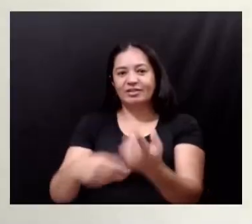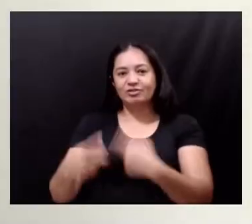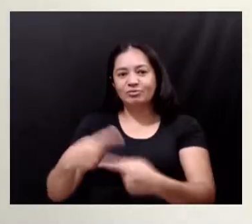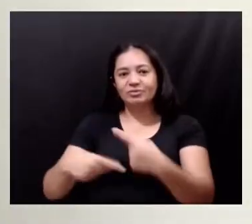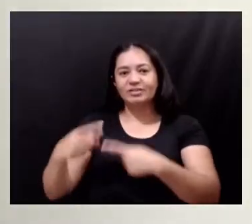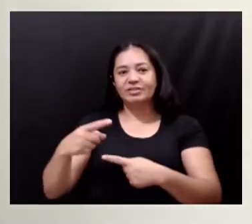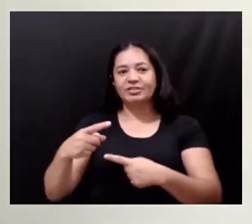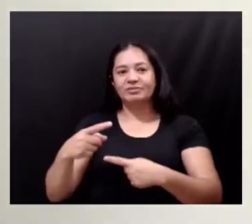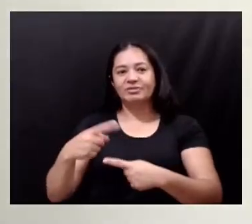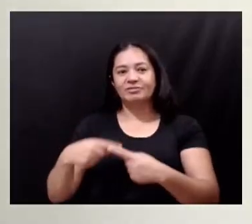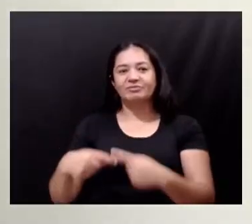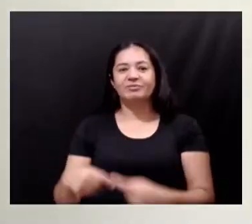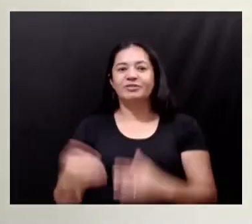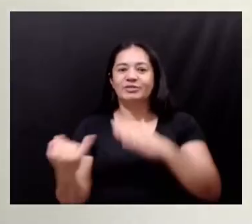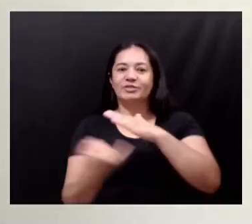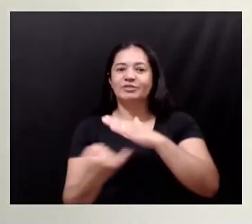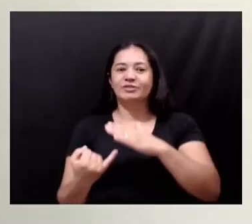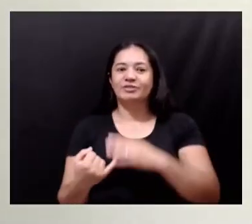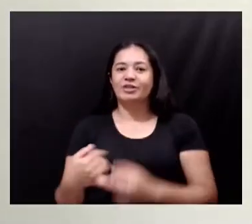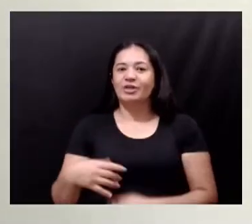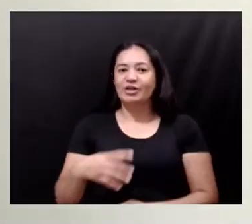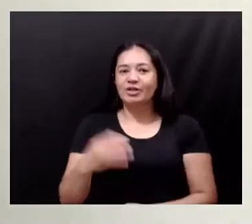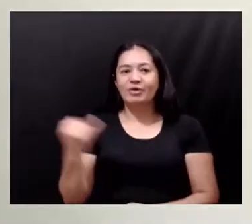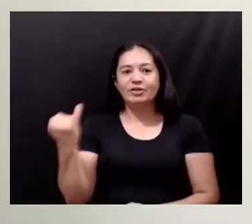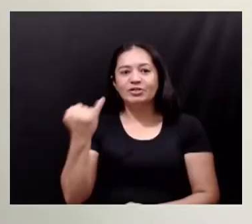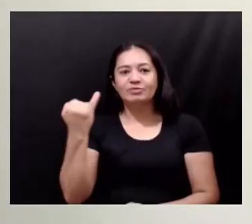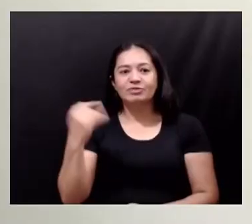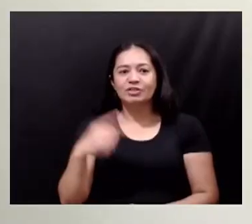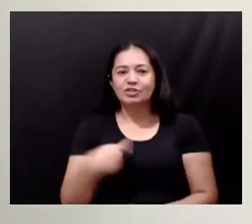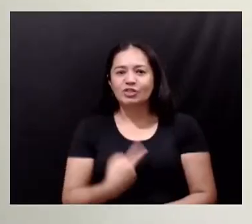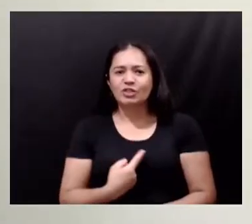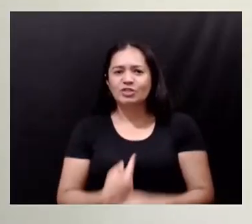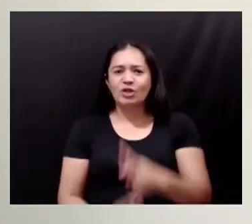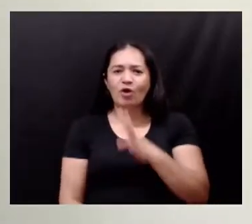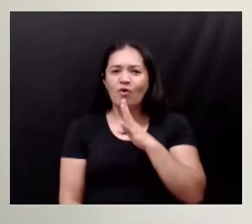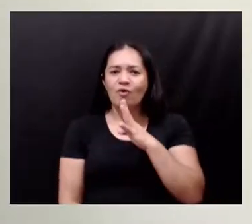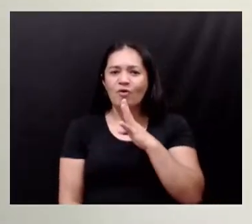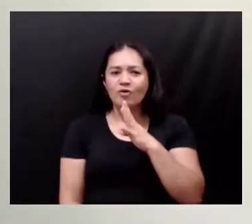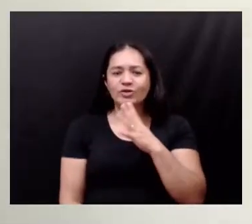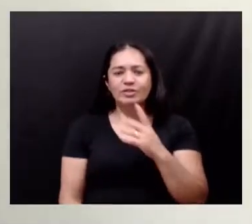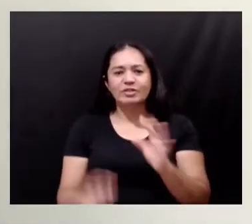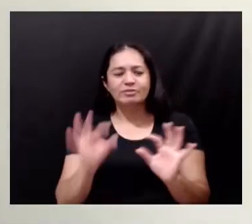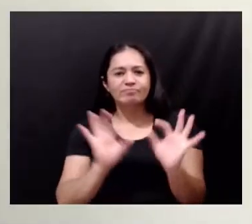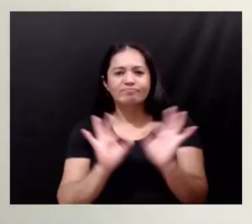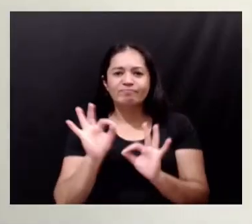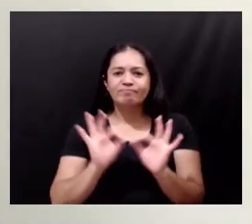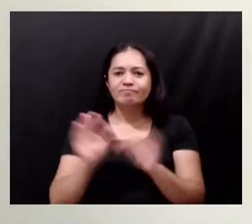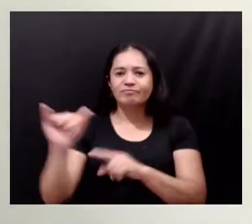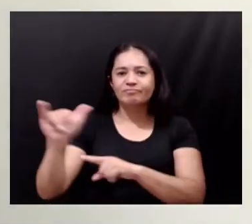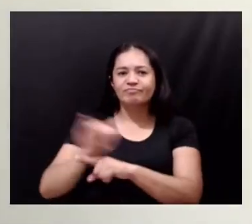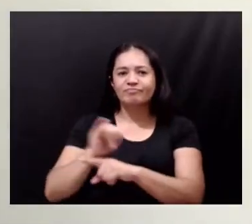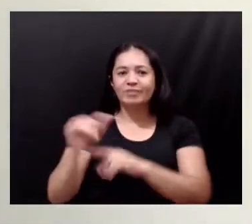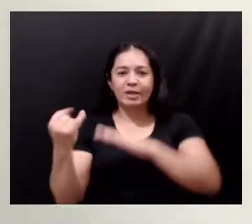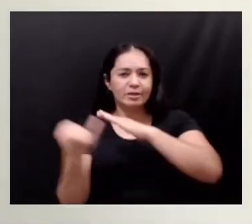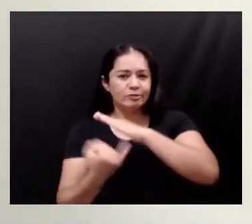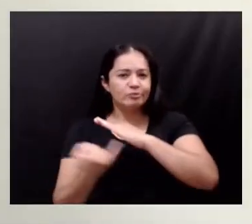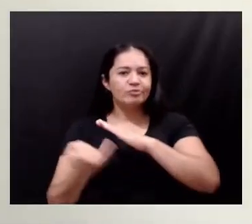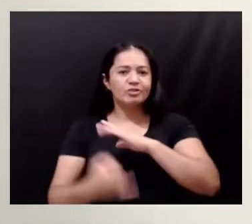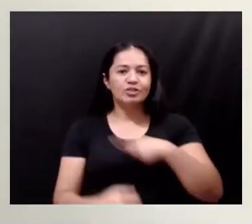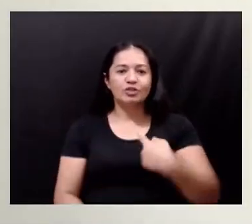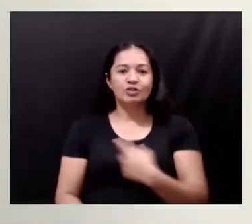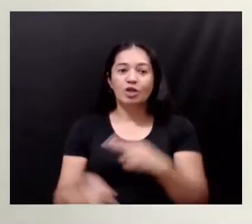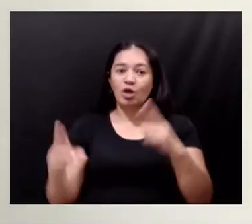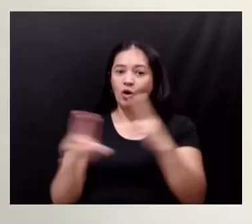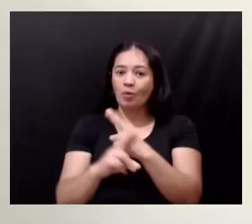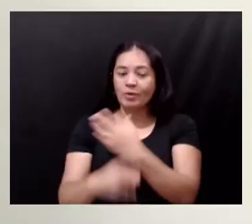Eu acho essa parte muito importante para a gente conhecer essa parte de planejamento estratégico e institucional. Nós, como Relações Públicas, podemos atuar num